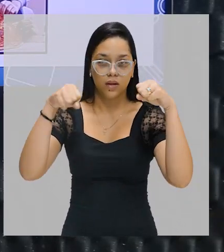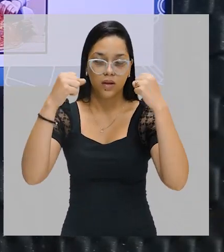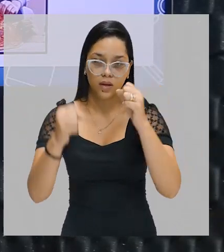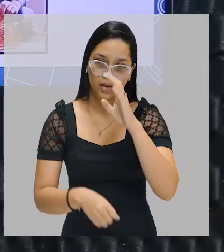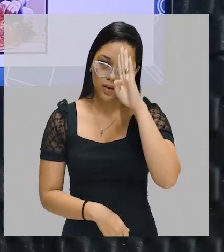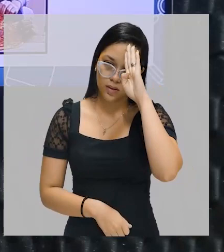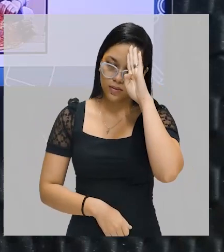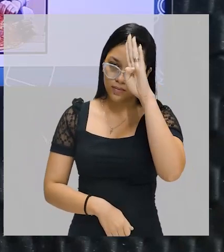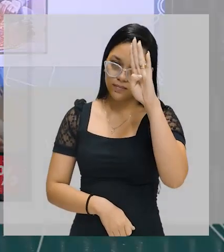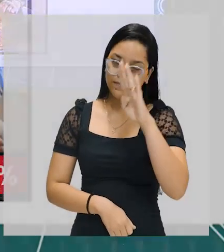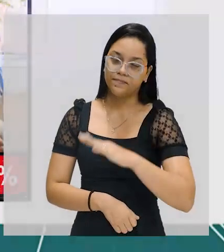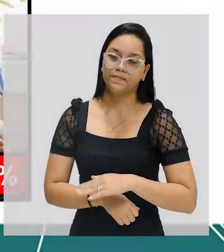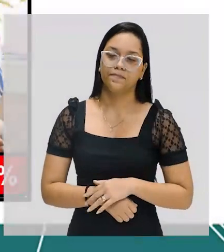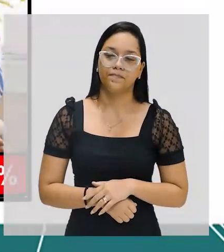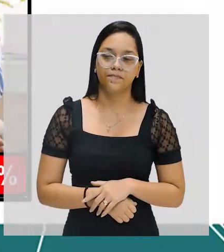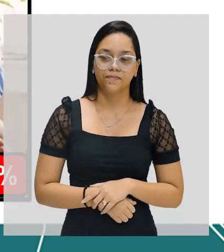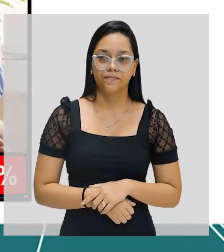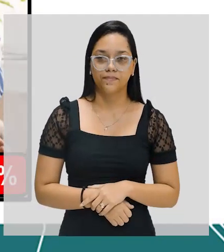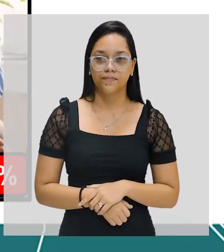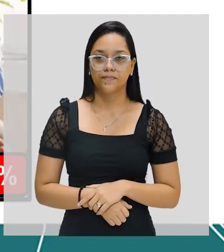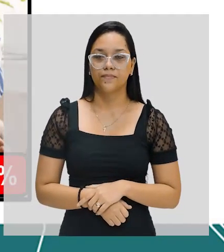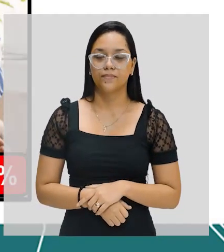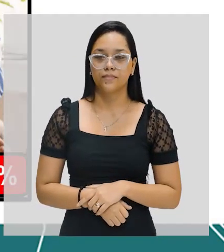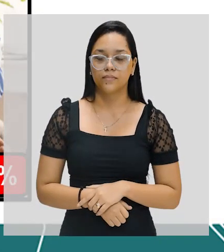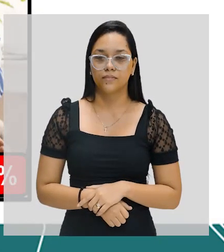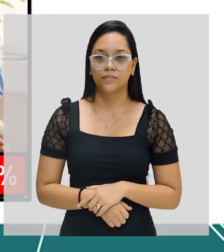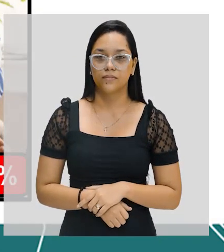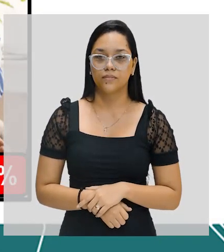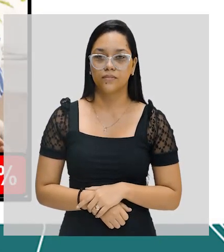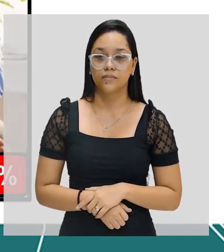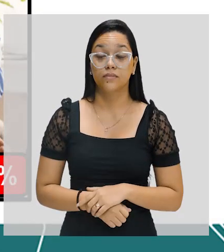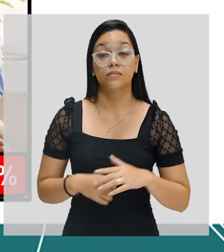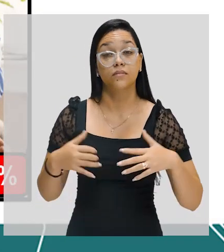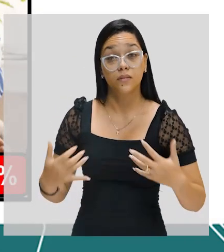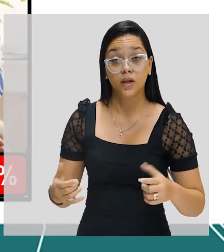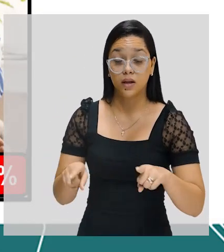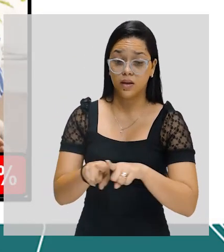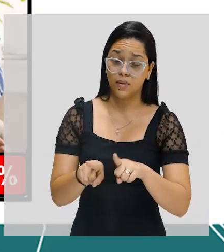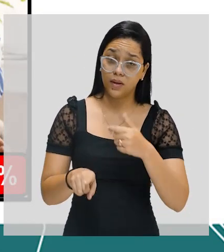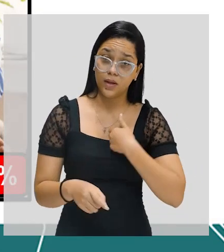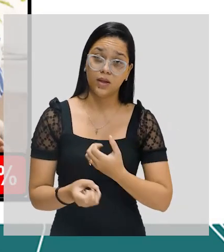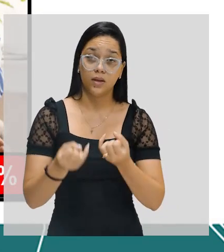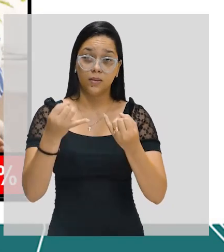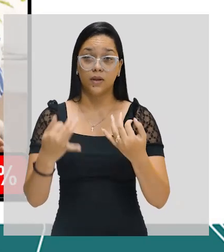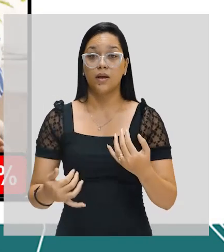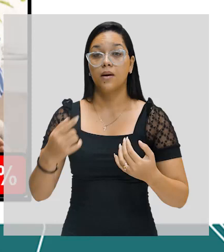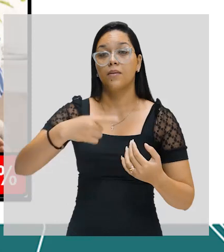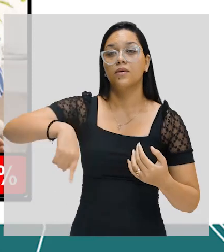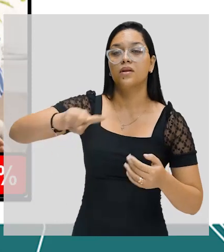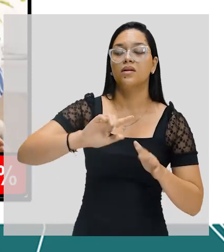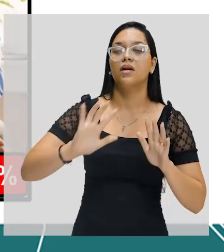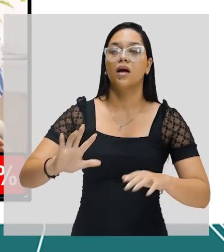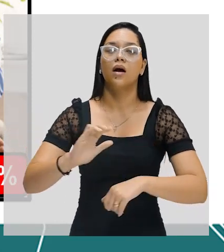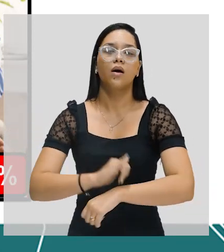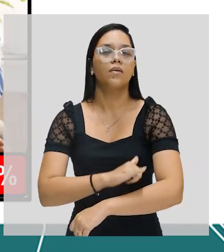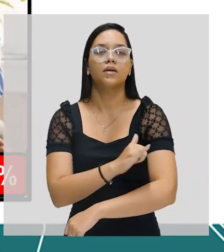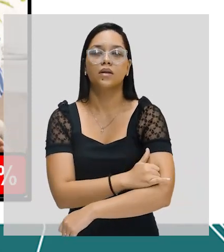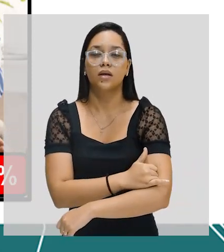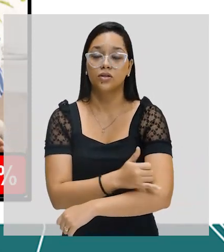atividade física são as principais causas. Aí eu vou falar aqui para vocês, ó, a